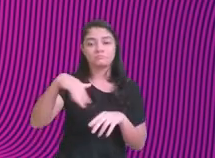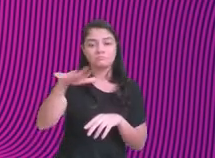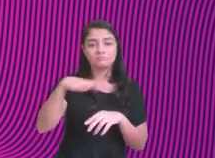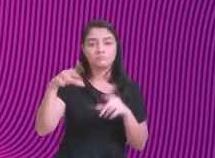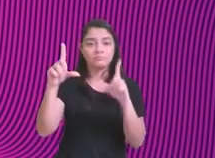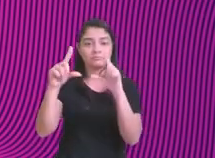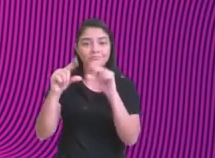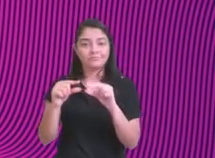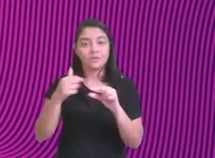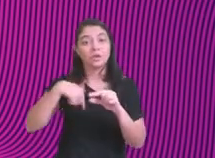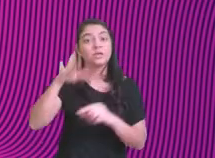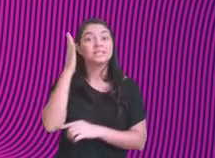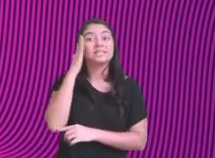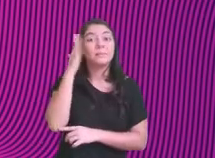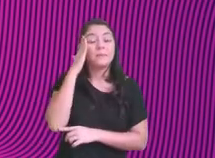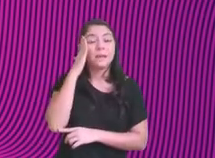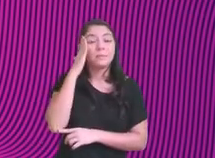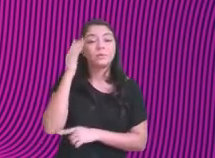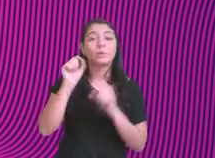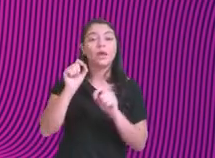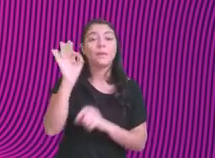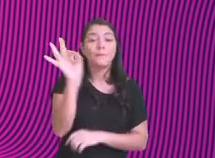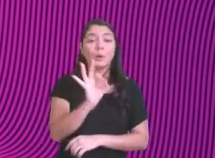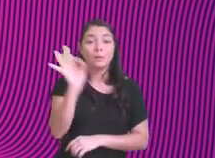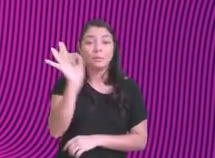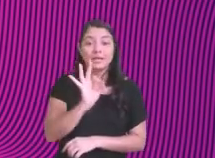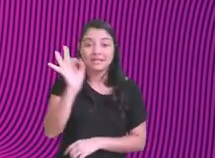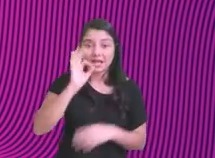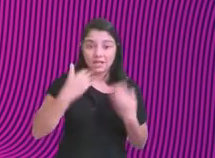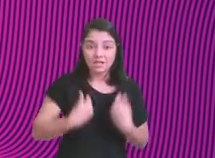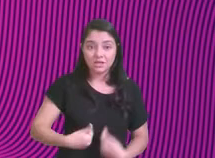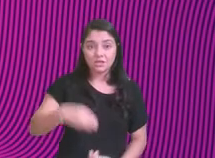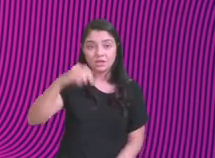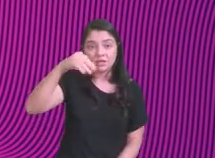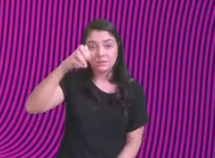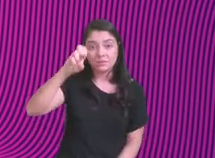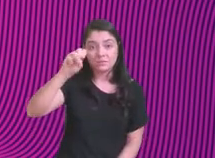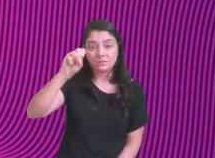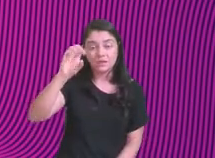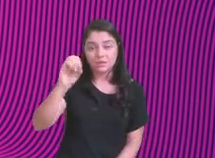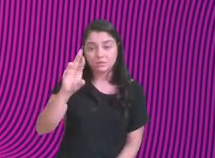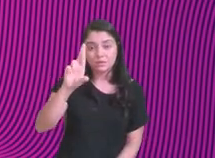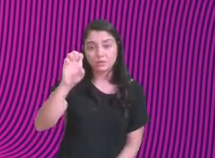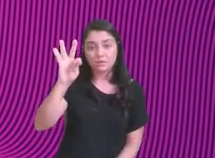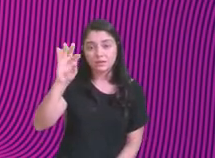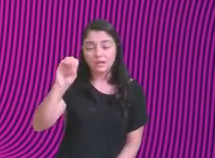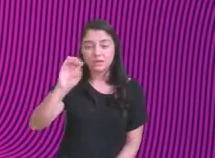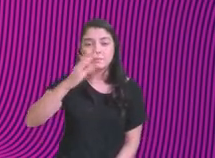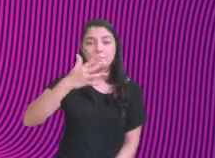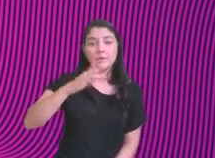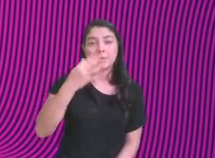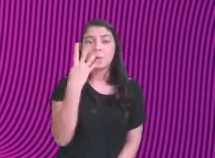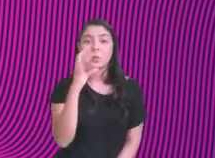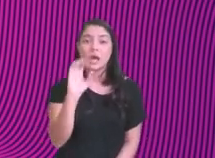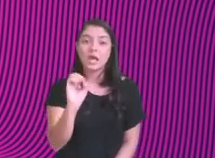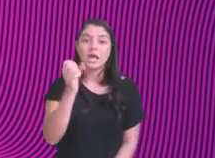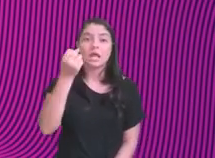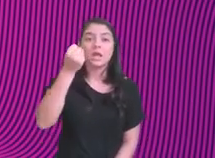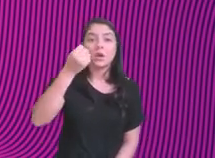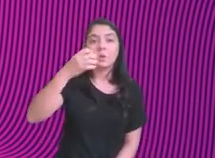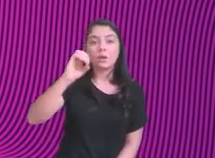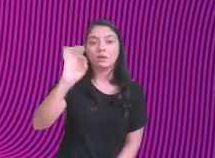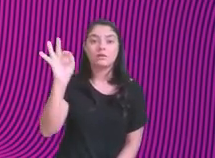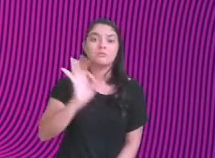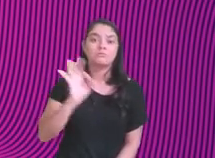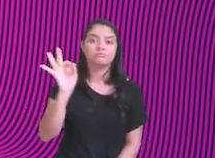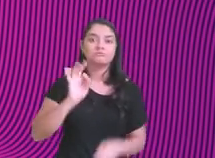probabilidade da execução do mesorreto de forma adequada é menos de 80%, aí sim nós devemos lançar mão dessa ferramenta